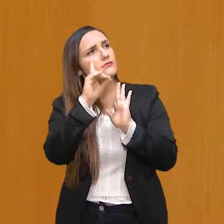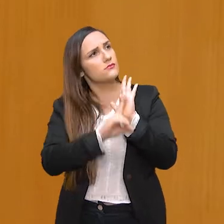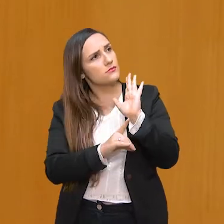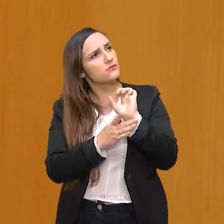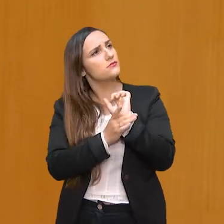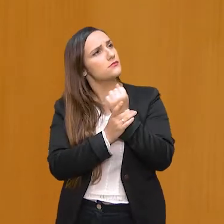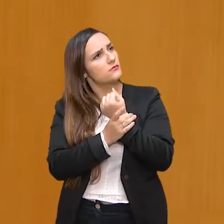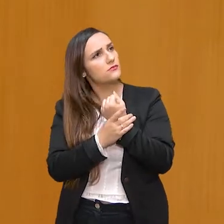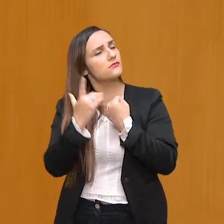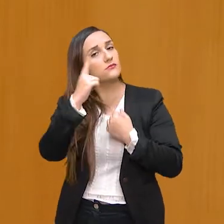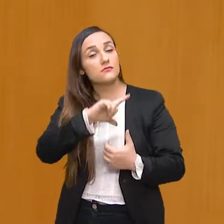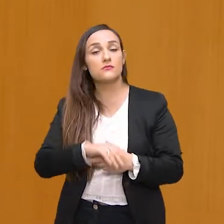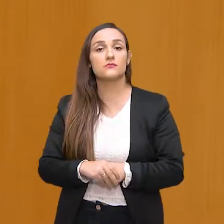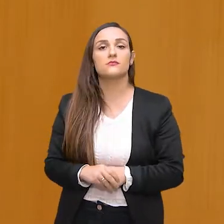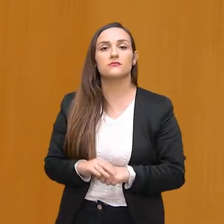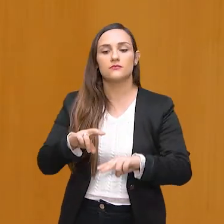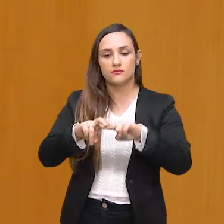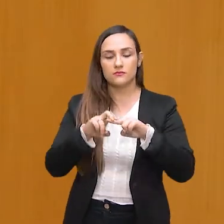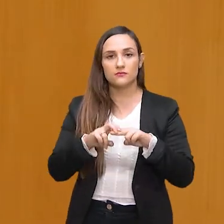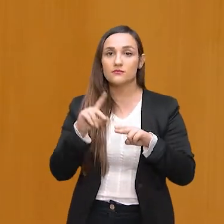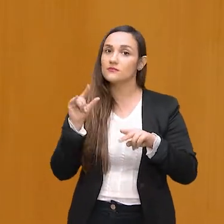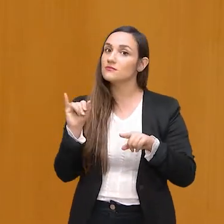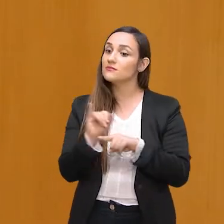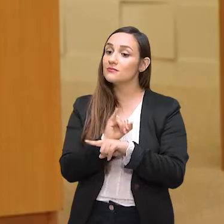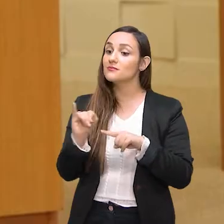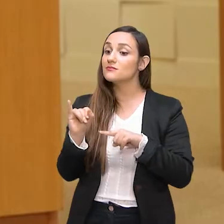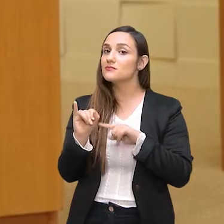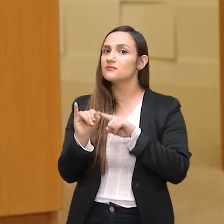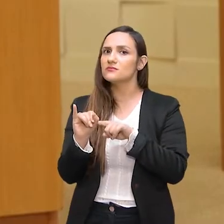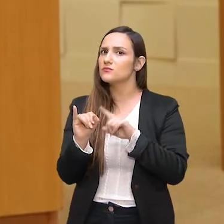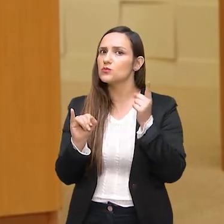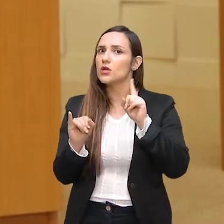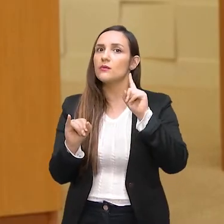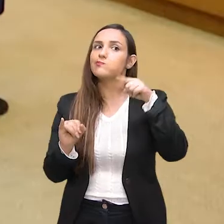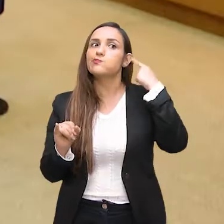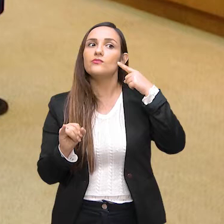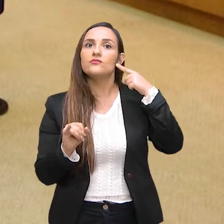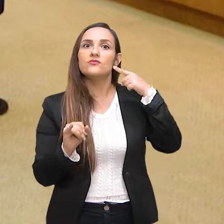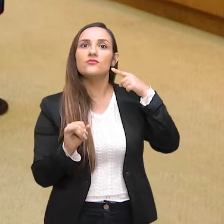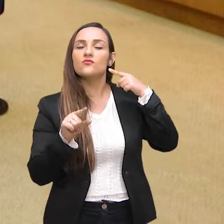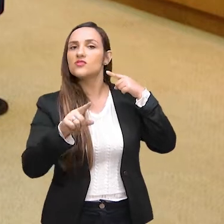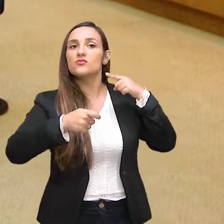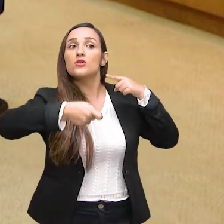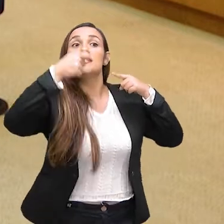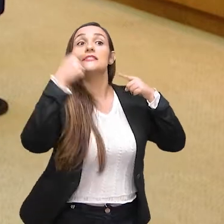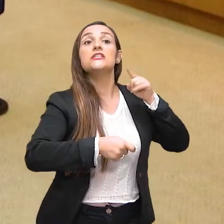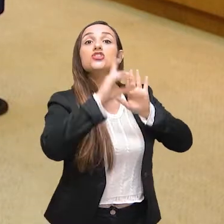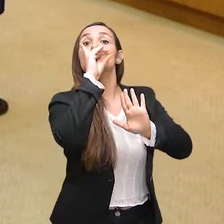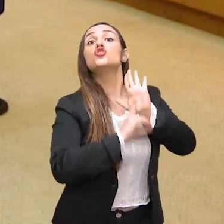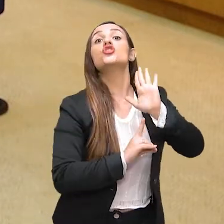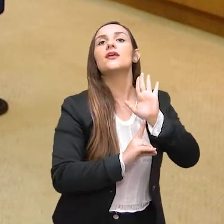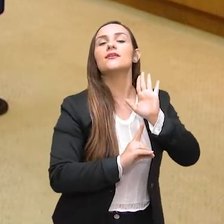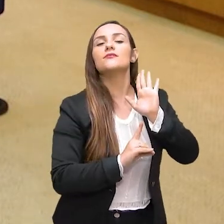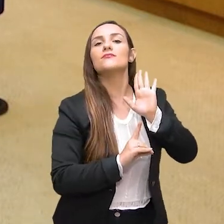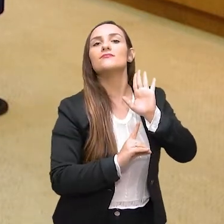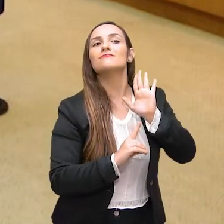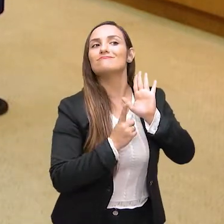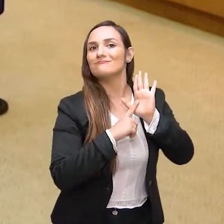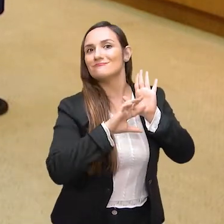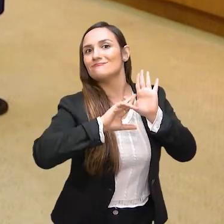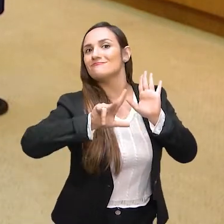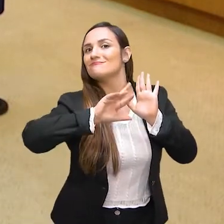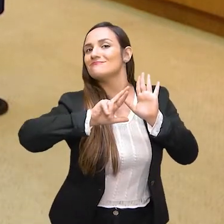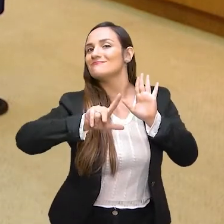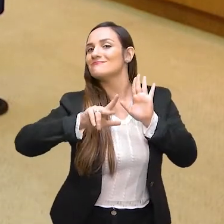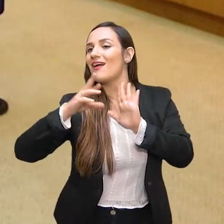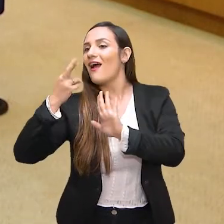direitos materiais. Então, o direito processual ele é um instrumento, ele não é um direito em si, ele não existe por si. O direito material